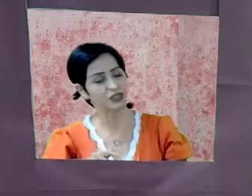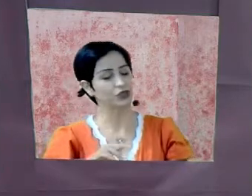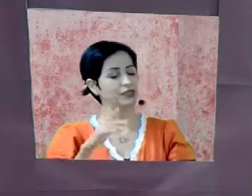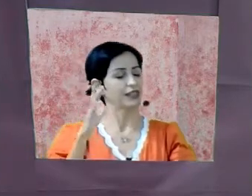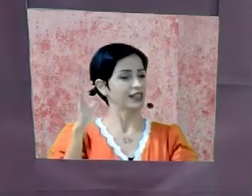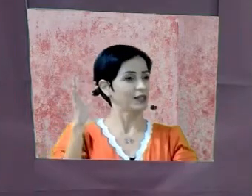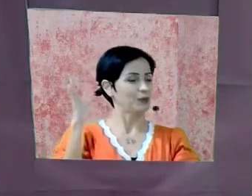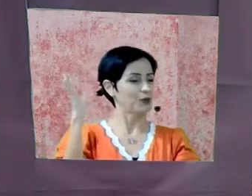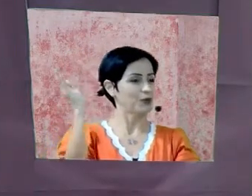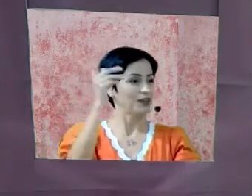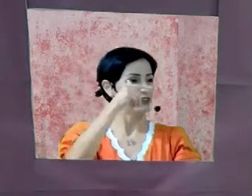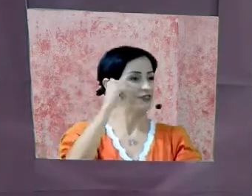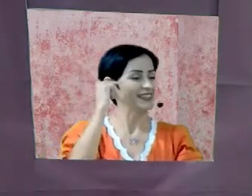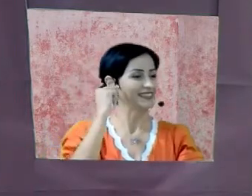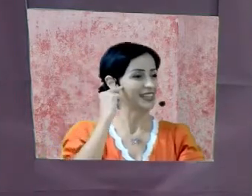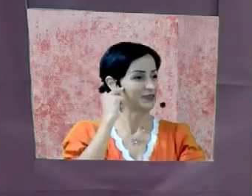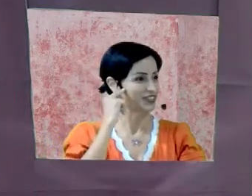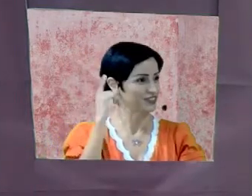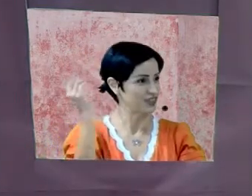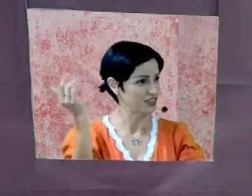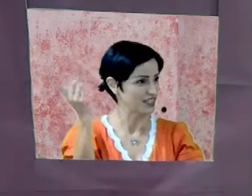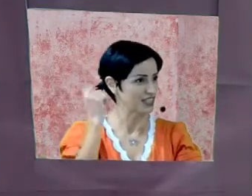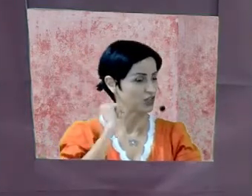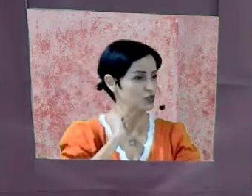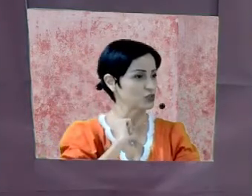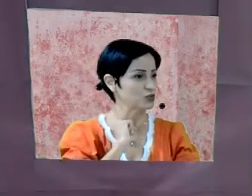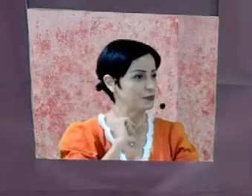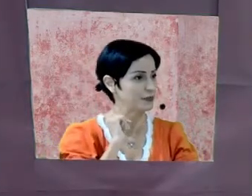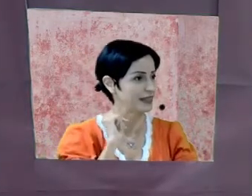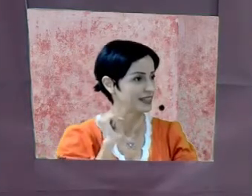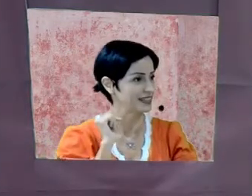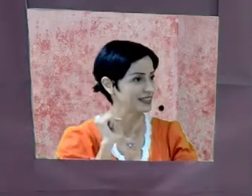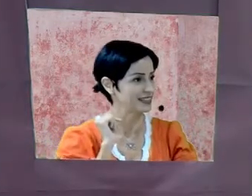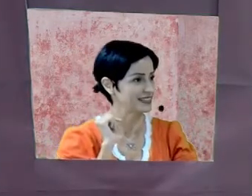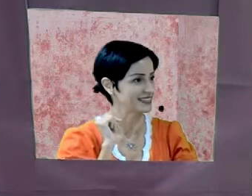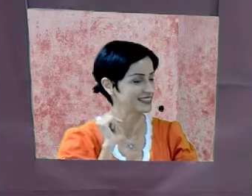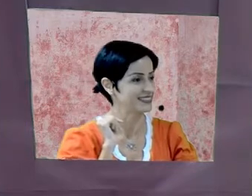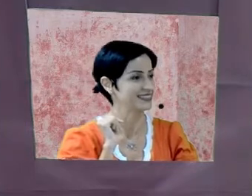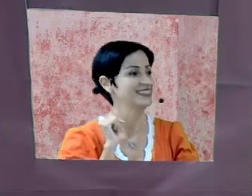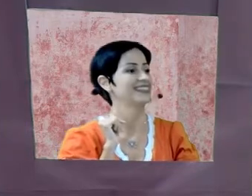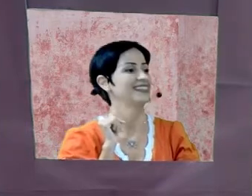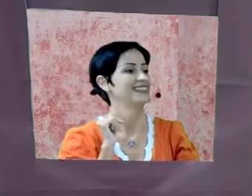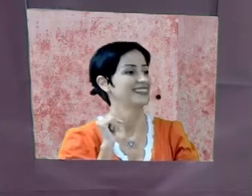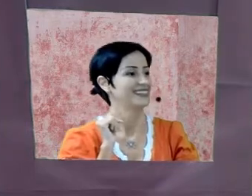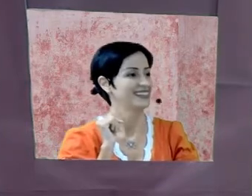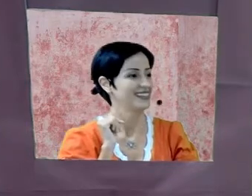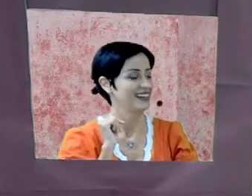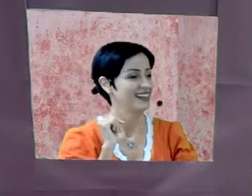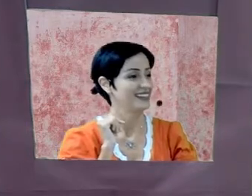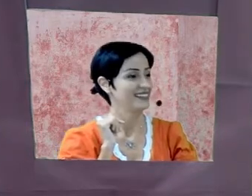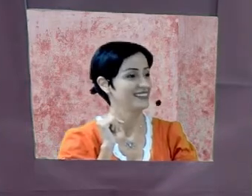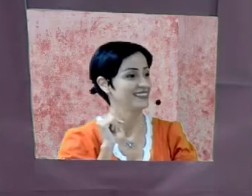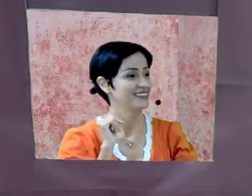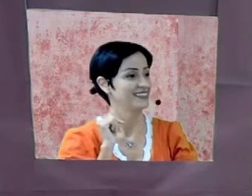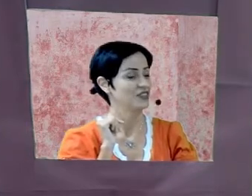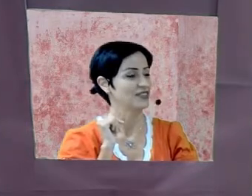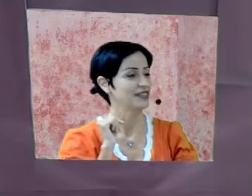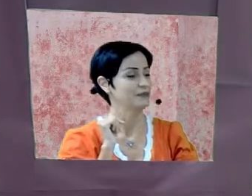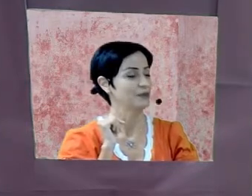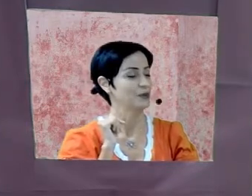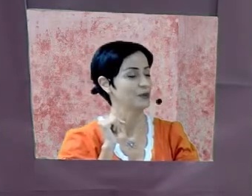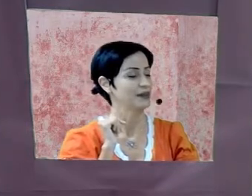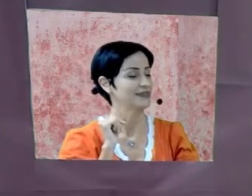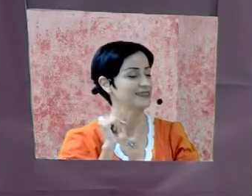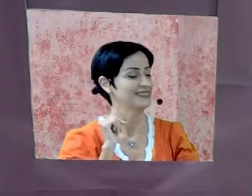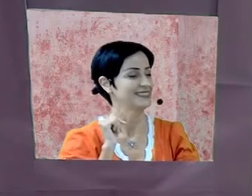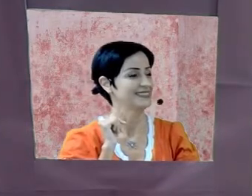Compadre, coisa? quanto tempo! É. Faz tempo que eu não vejo o senhor, tudo Fazia um tempinho, bem? sim. É, eu tava viajando, Ah, voltei agora, vi a comadre coisa ali